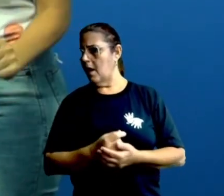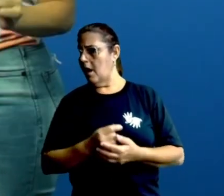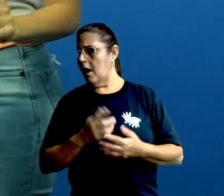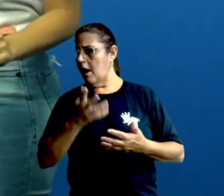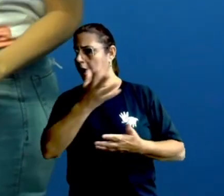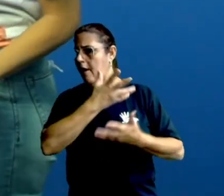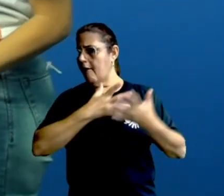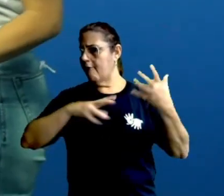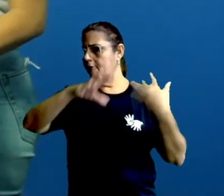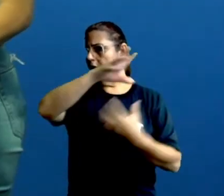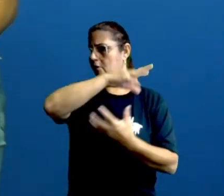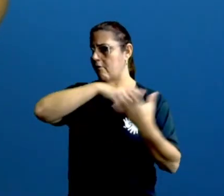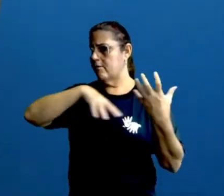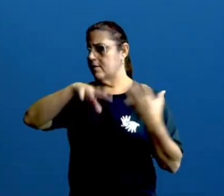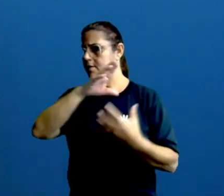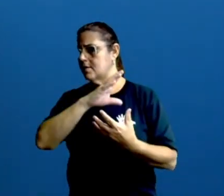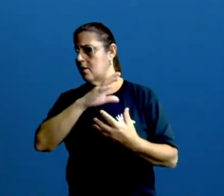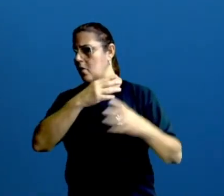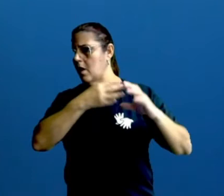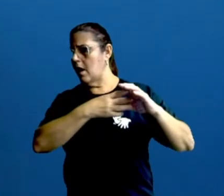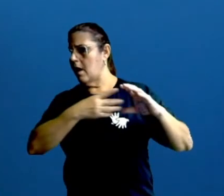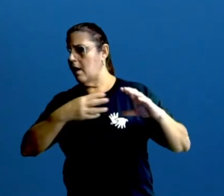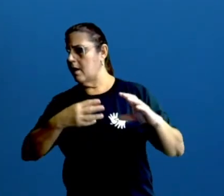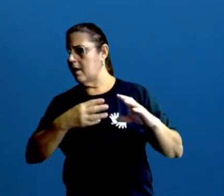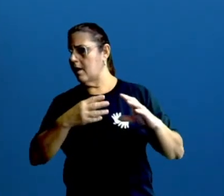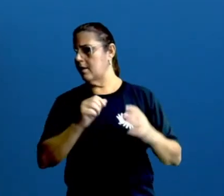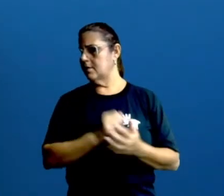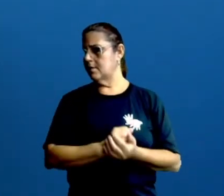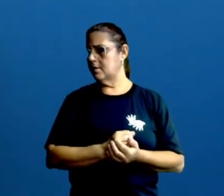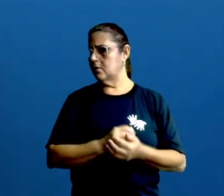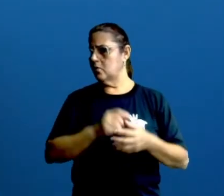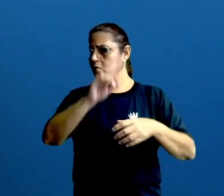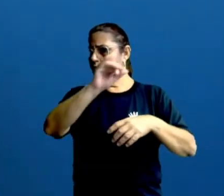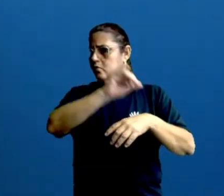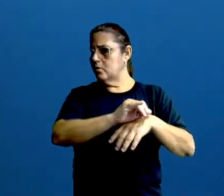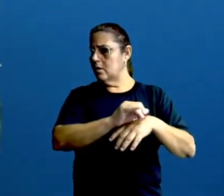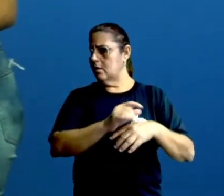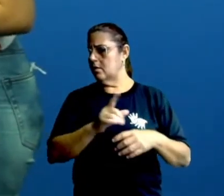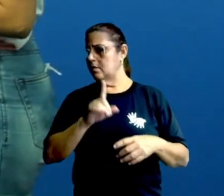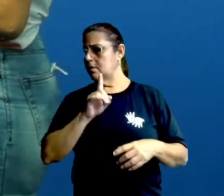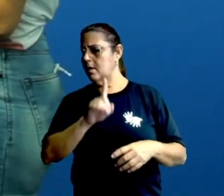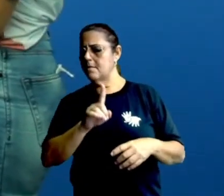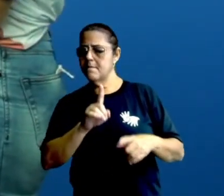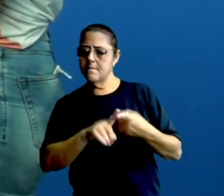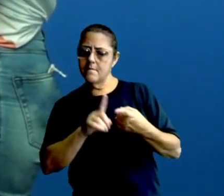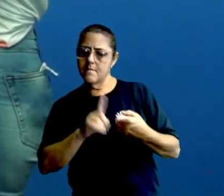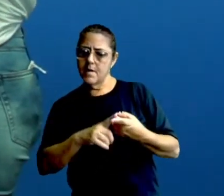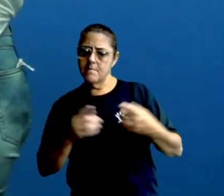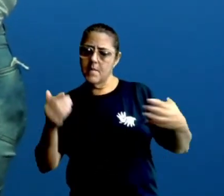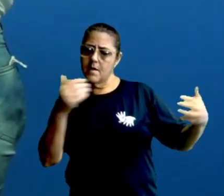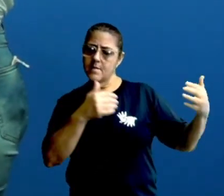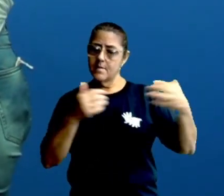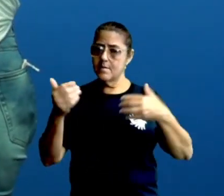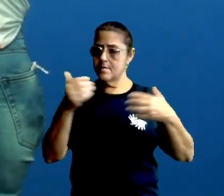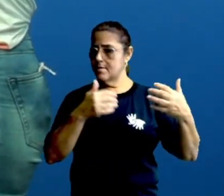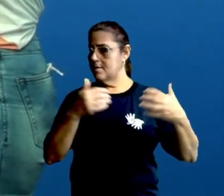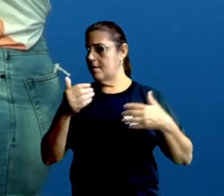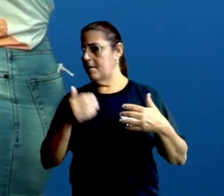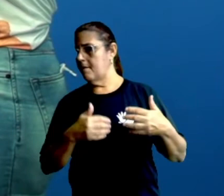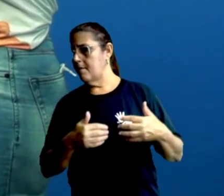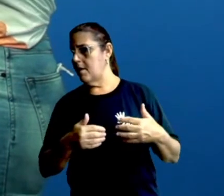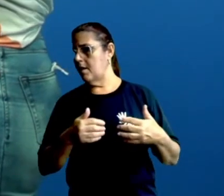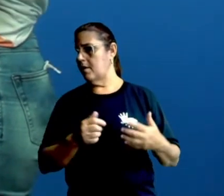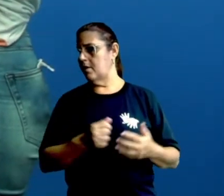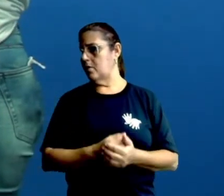de 1817. Muitos dos que participaram daquele movimento participaram também nesse. Ele eclodiu